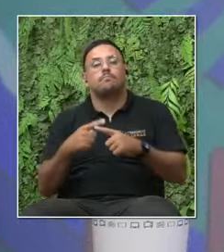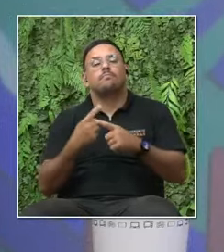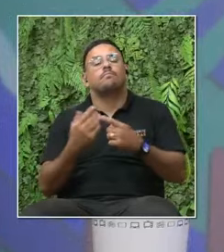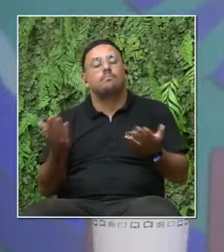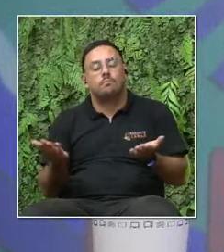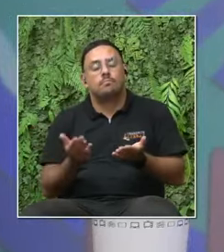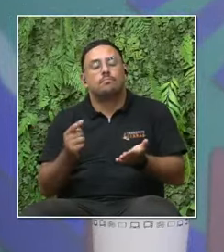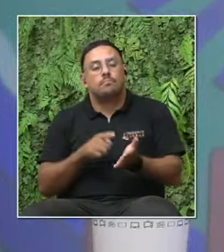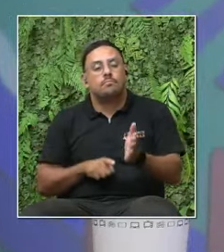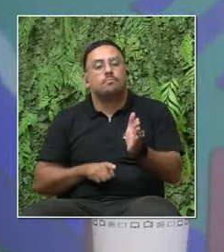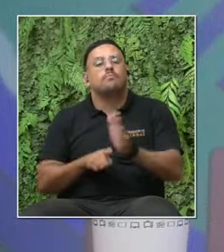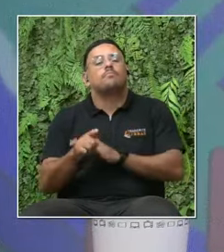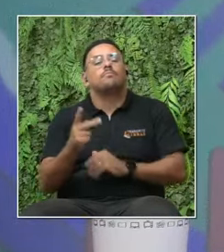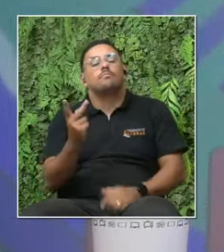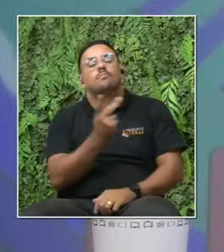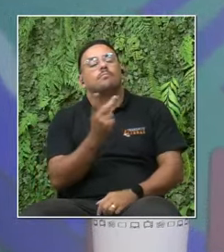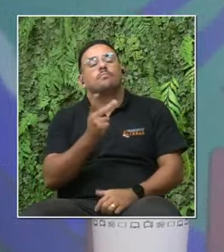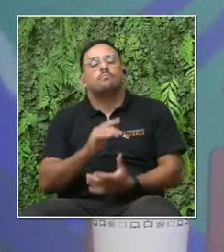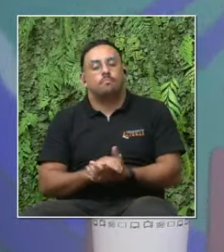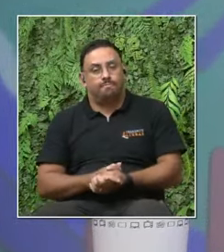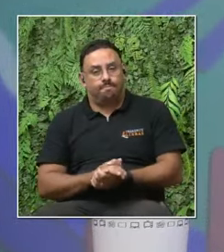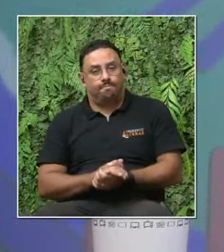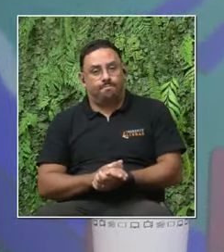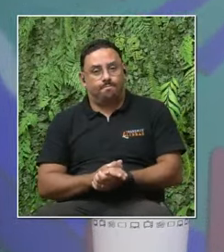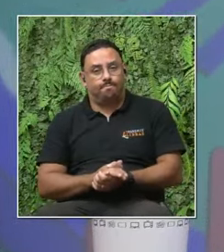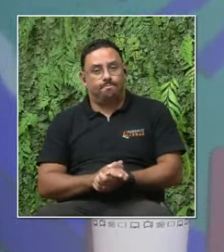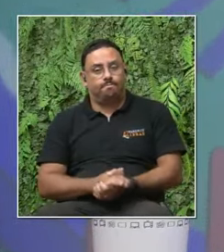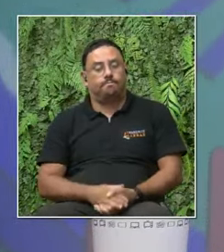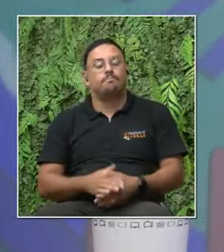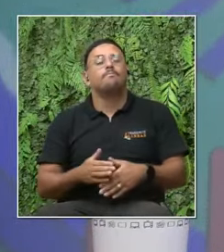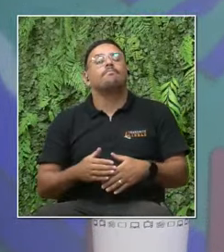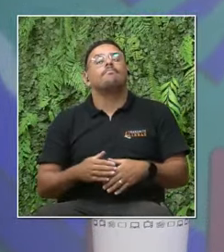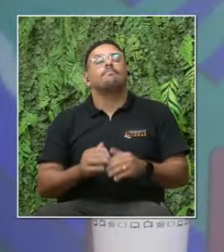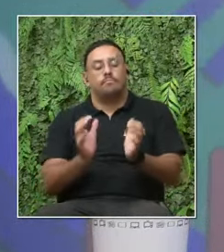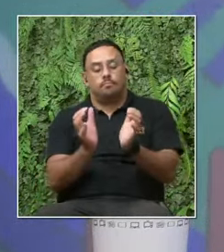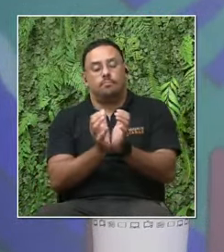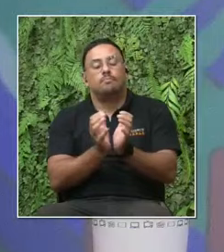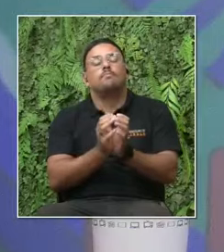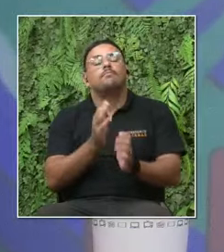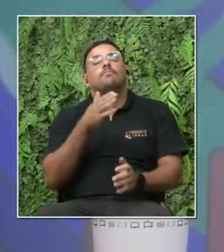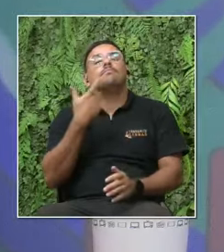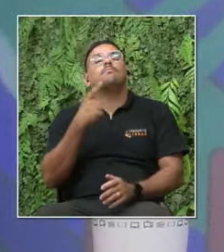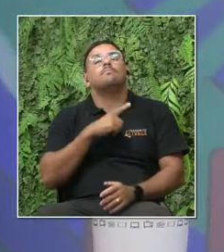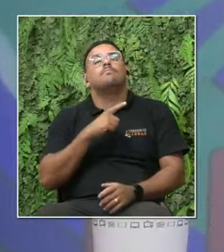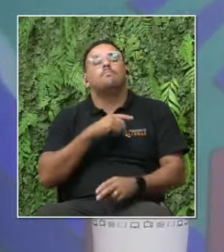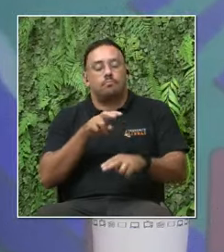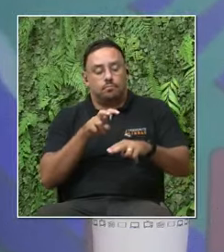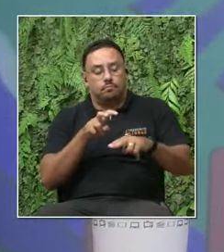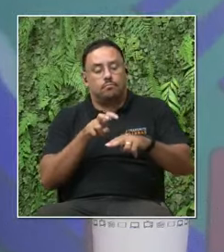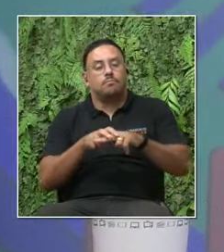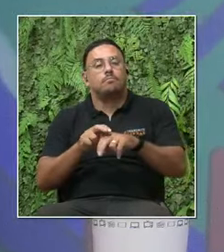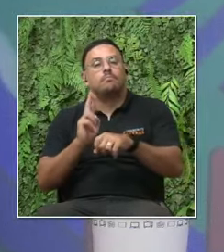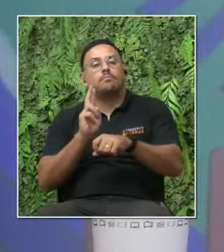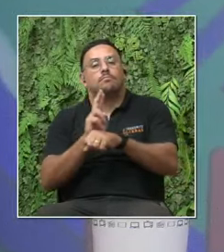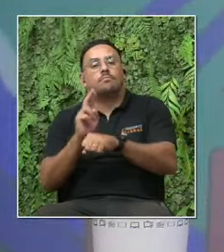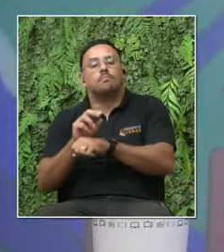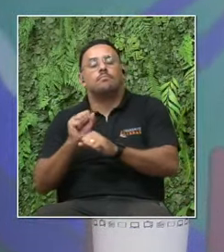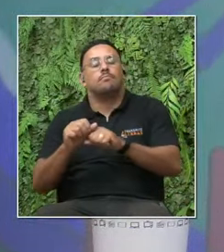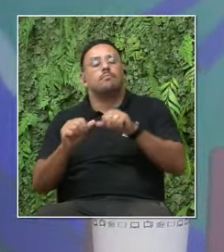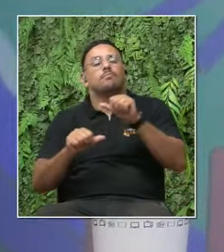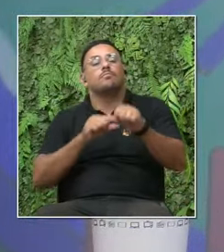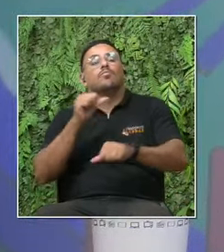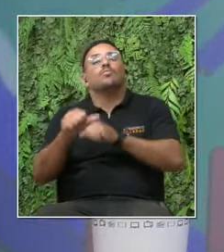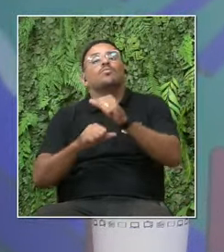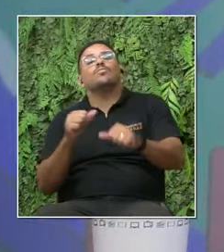pergunta Vale os dois Qual time tem o banco que pode mudar mais o